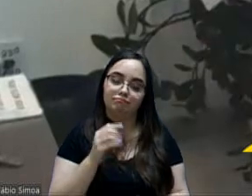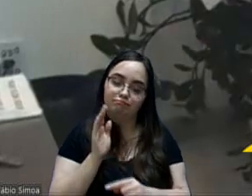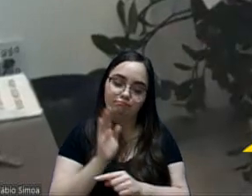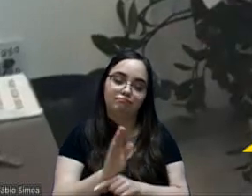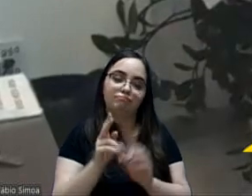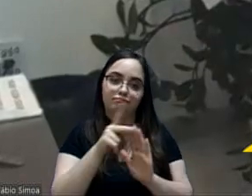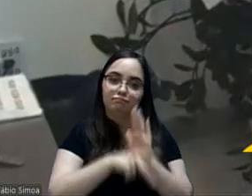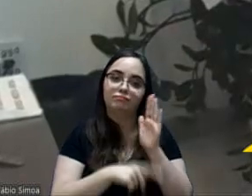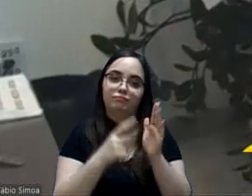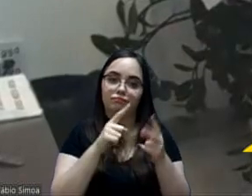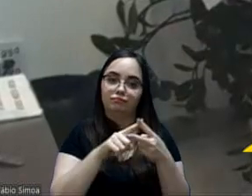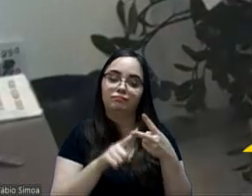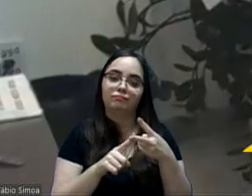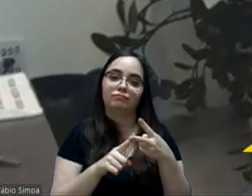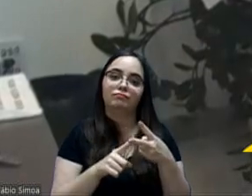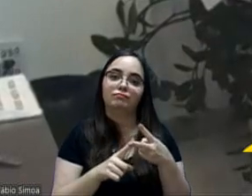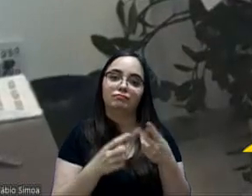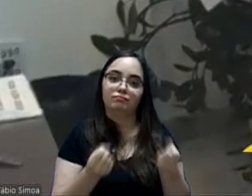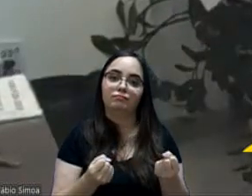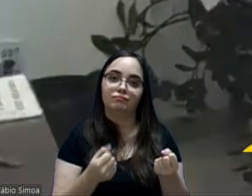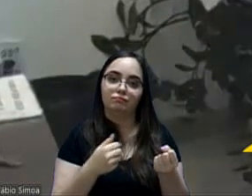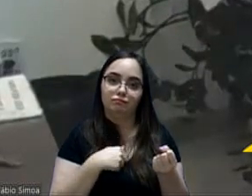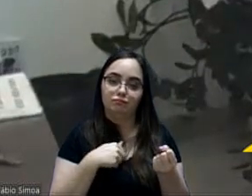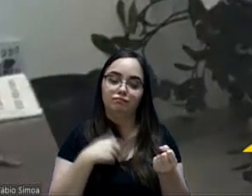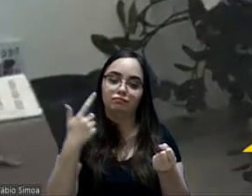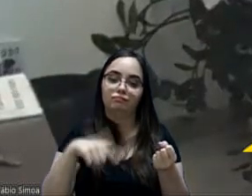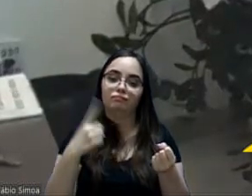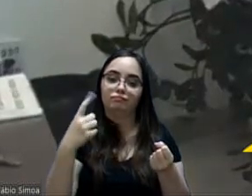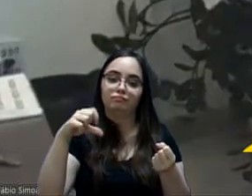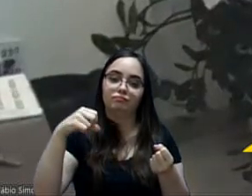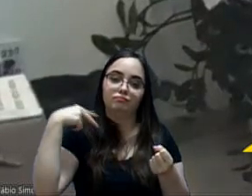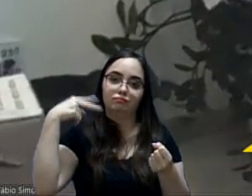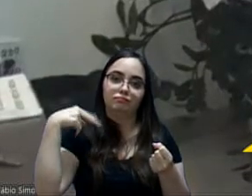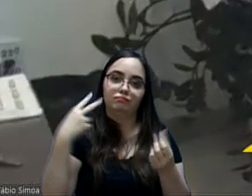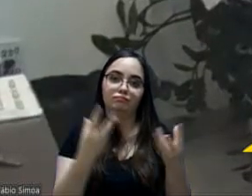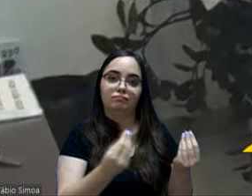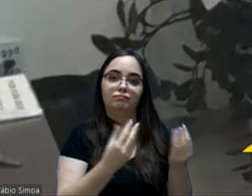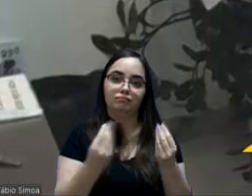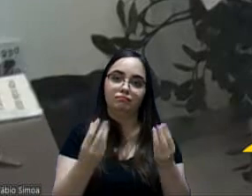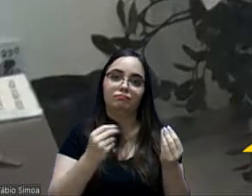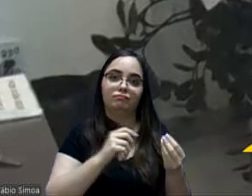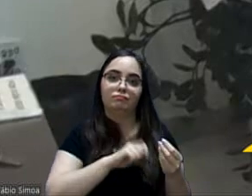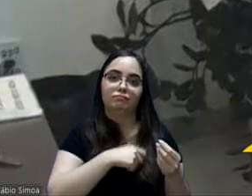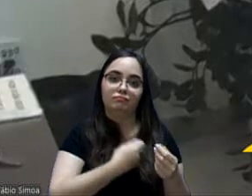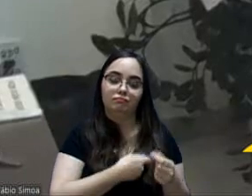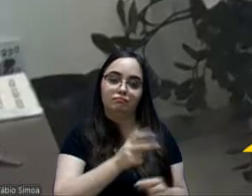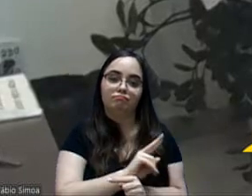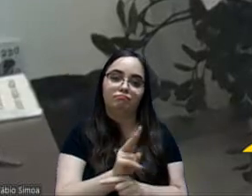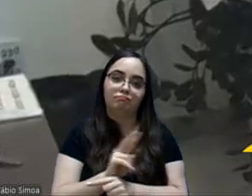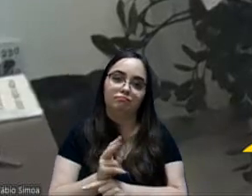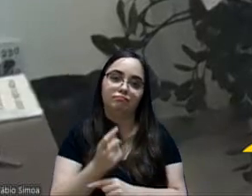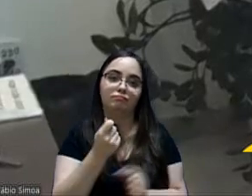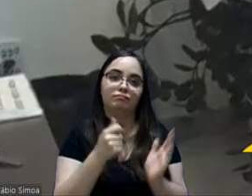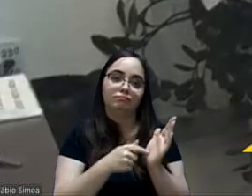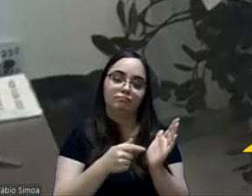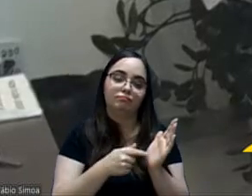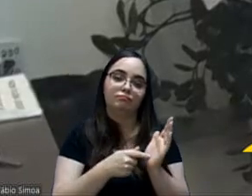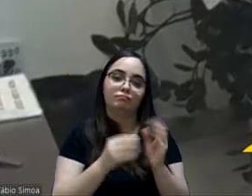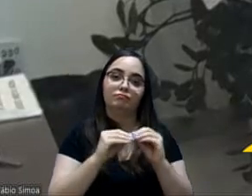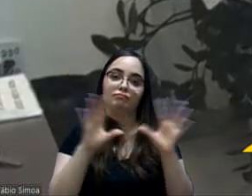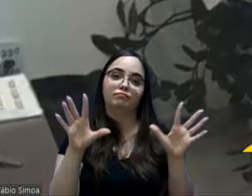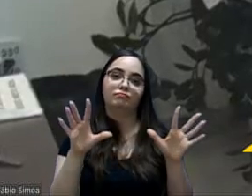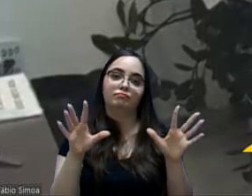dois projetos de lei e vamos juntos aí, eu e mais 19 vereadores, trabalhar, fiscalizar e direcionar esse dinheiro de forma mais